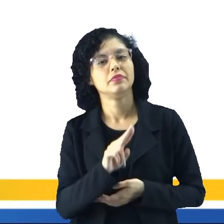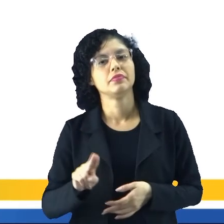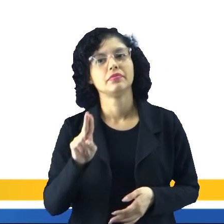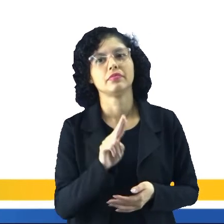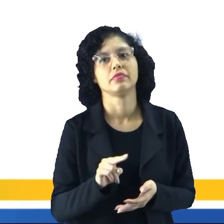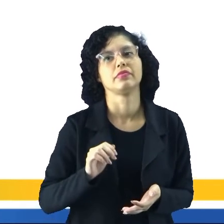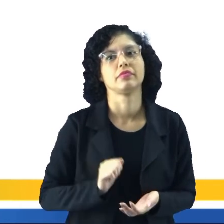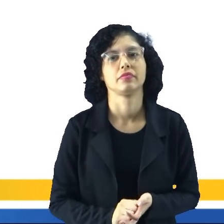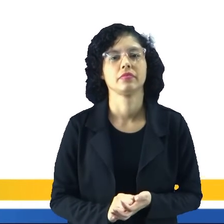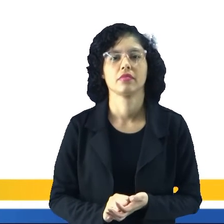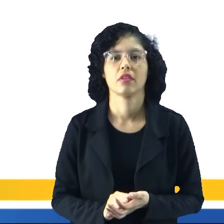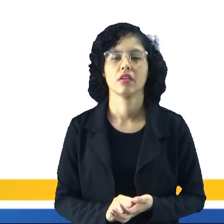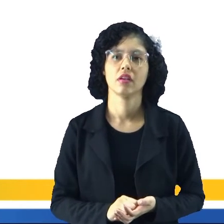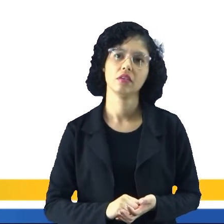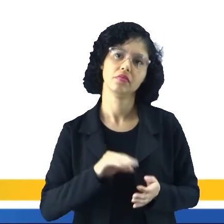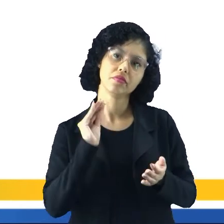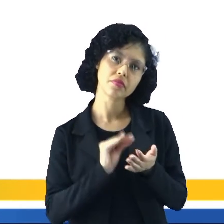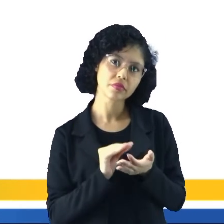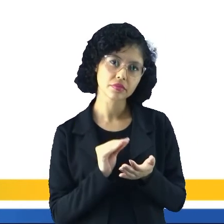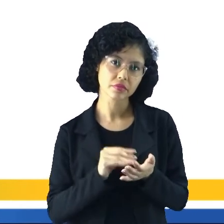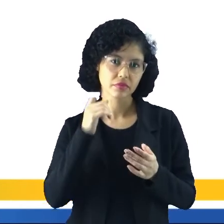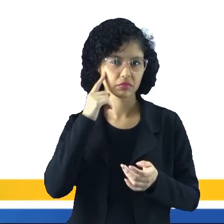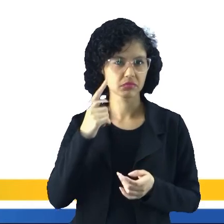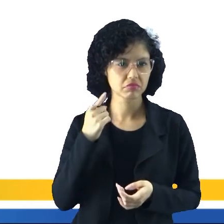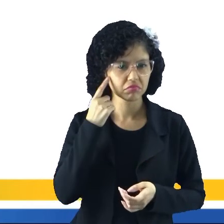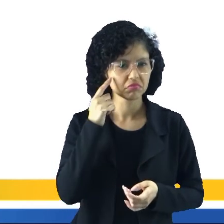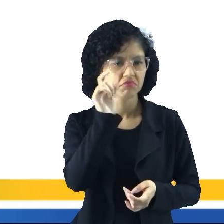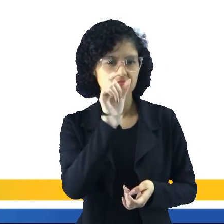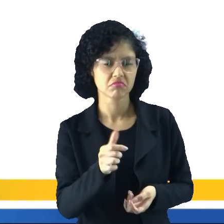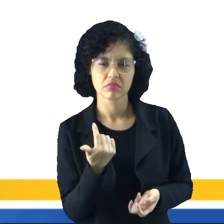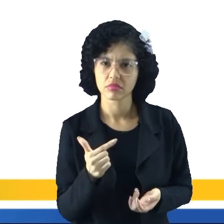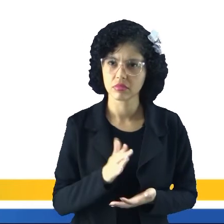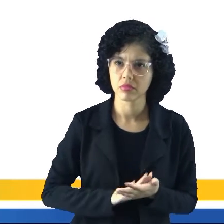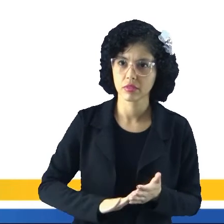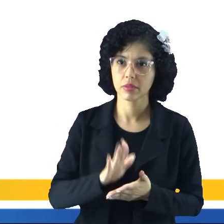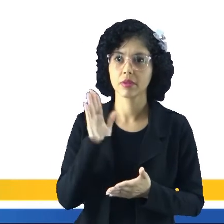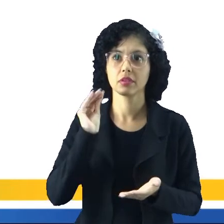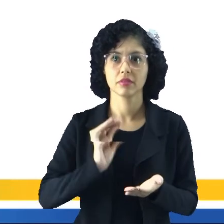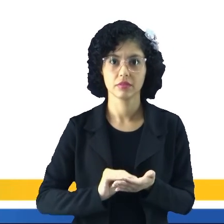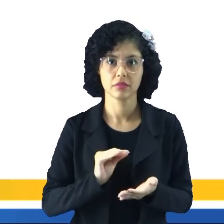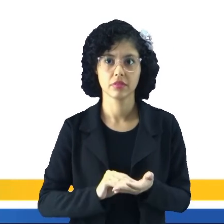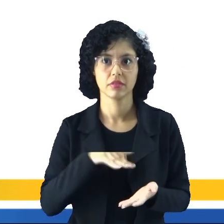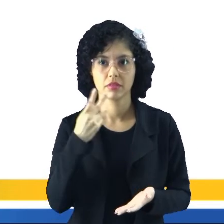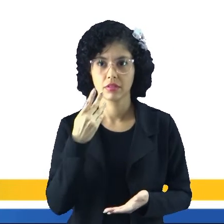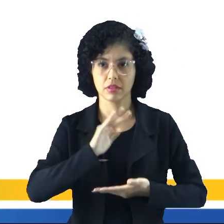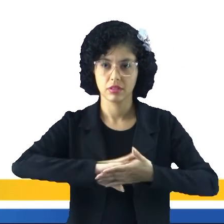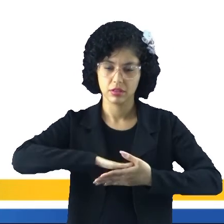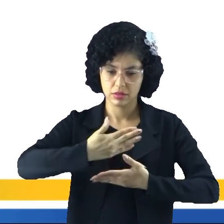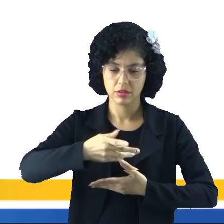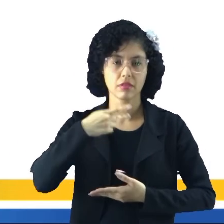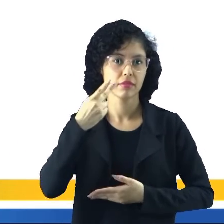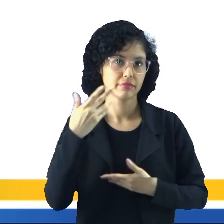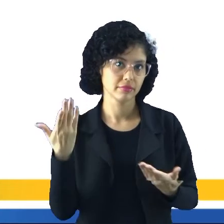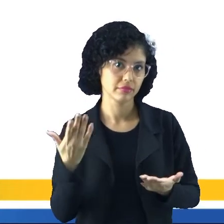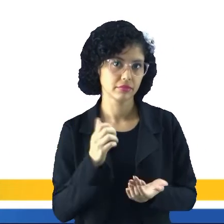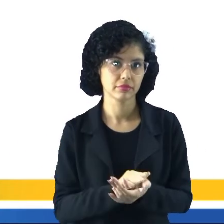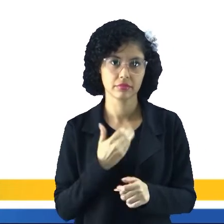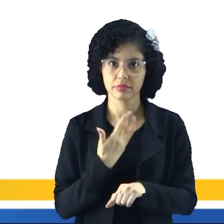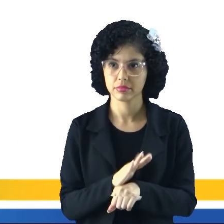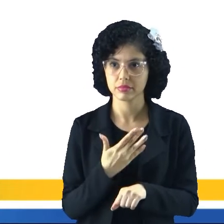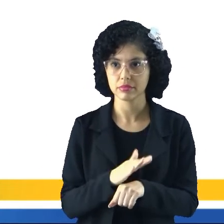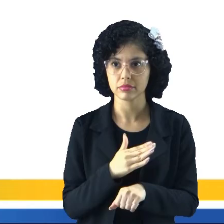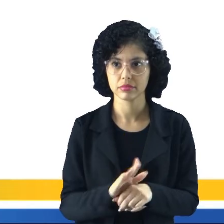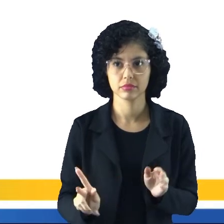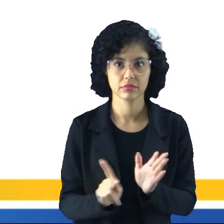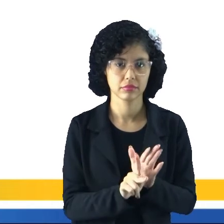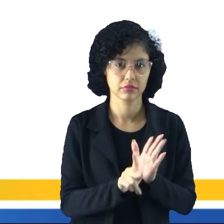computador é uma pessoa desumana e sem personalidade. Mas, ao mesmo tempo, ele está até falando com o computador. Ou seja, a prática dele não